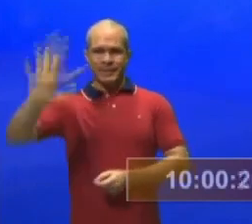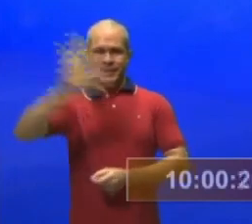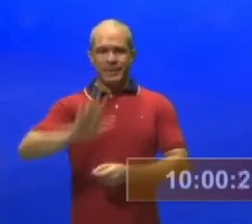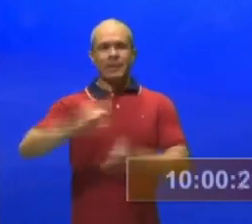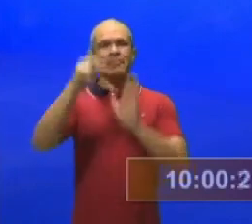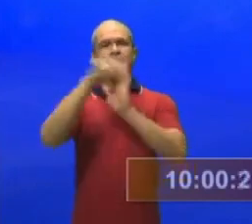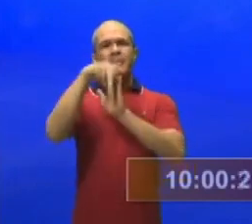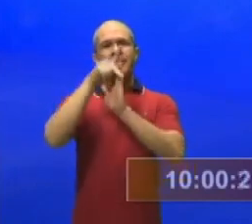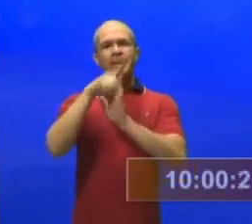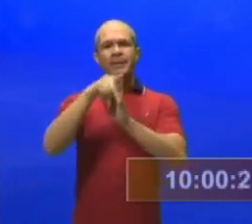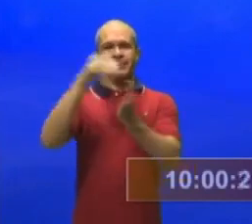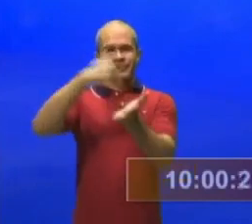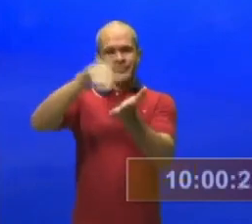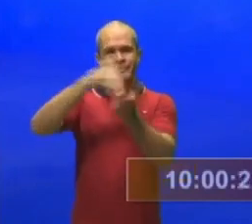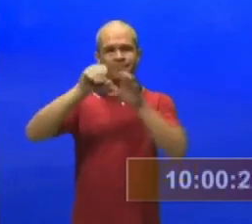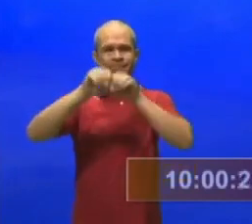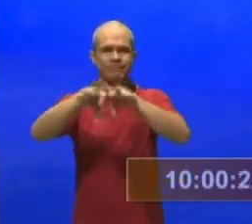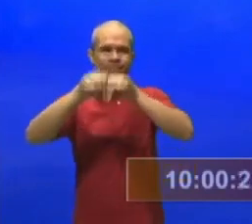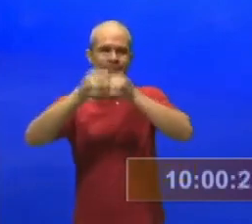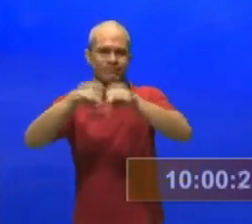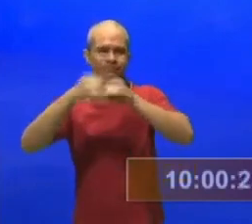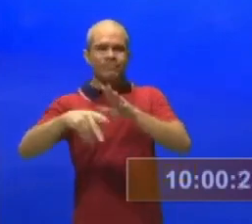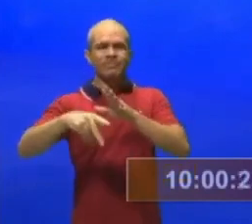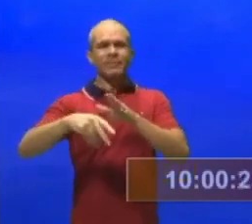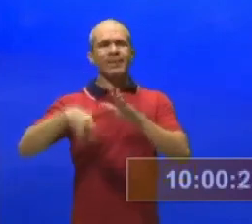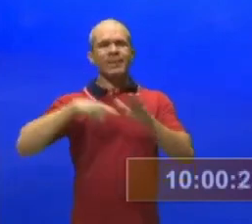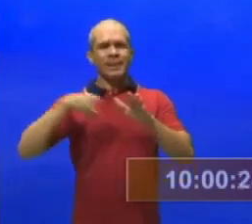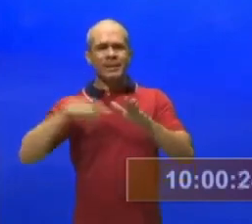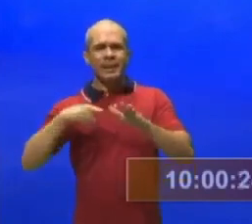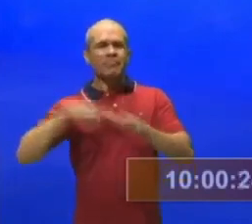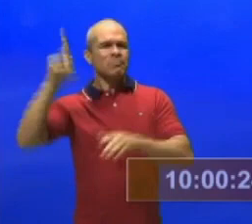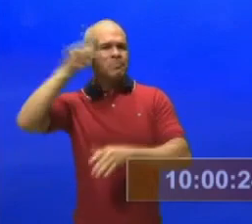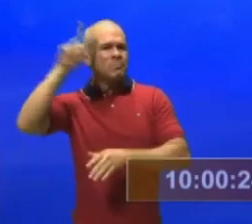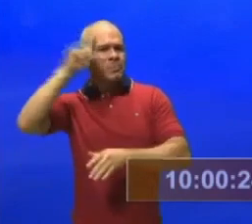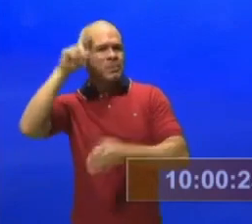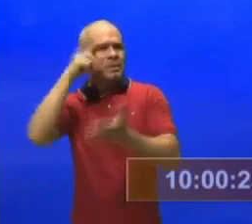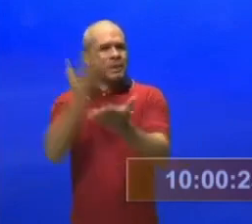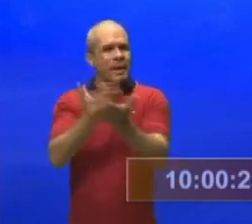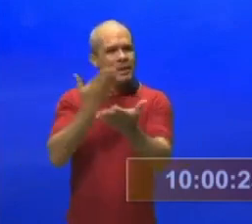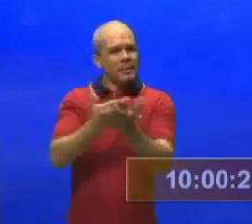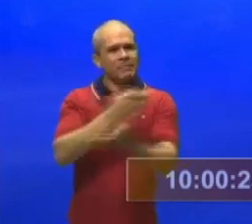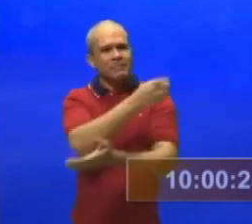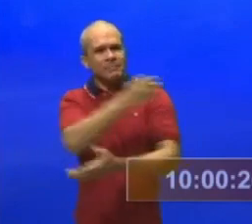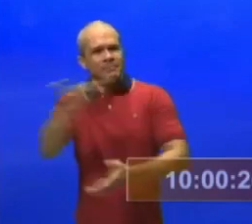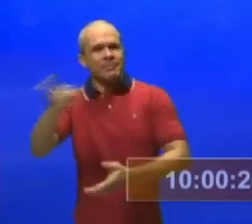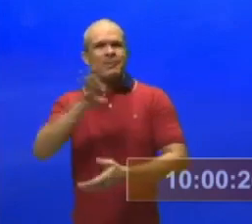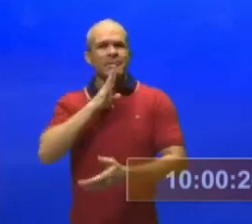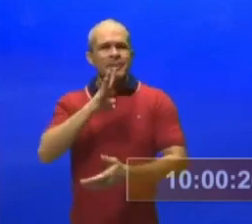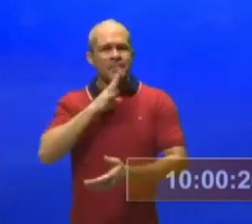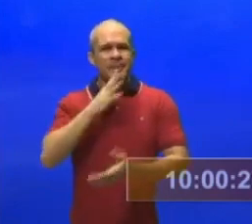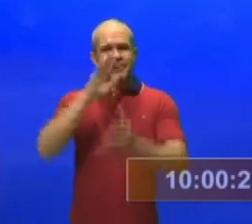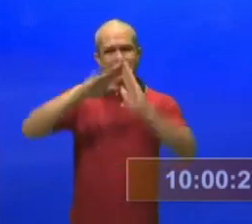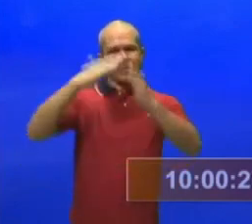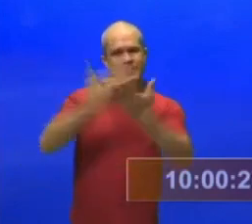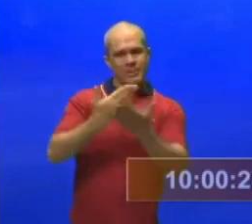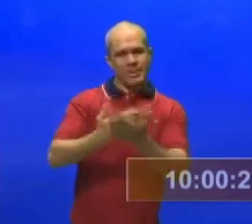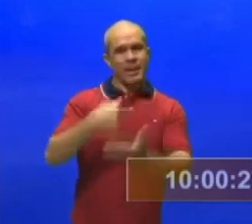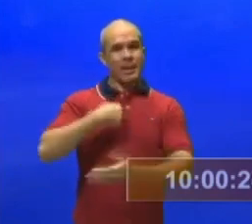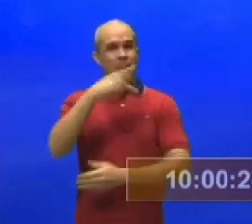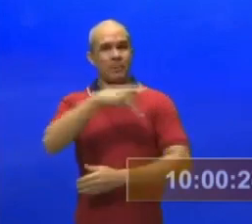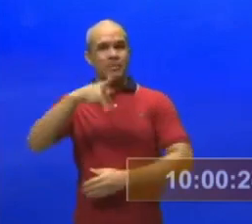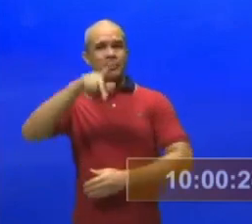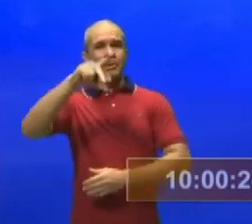projeto Seduc em Ação, que contará com programas diários para levar até você conhecimentos escolares. Eu sou o